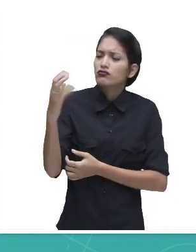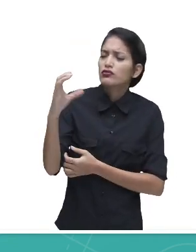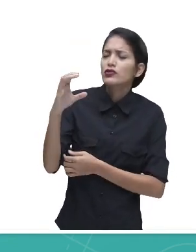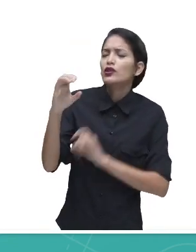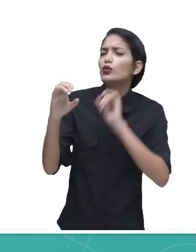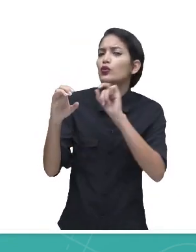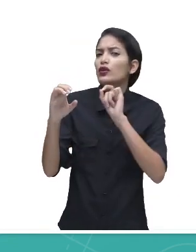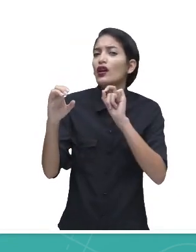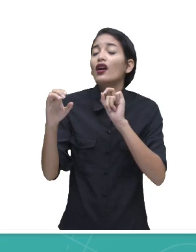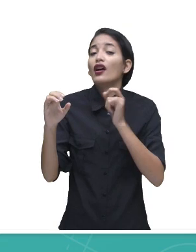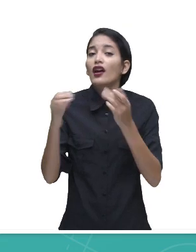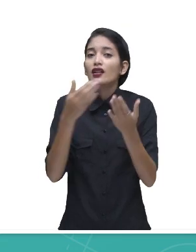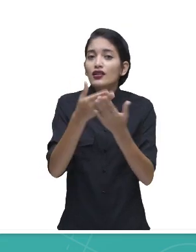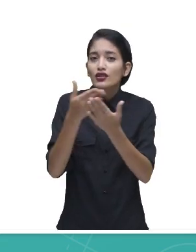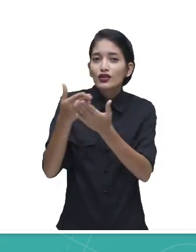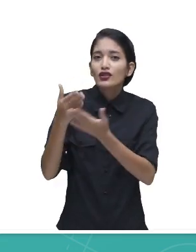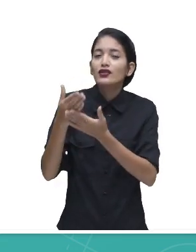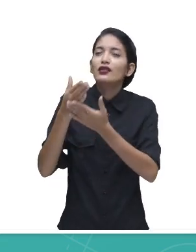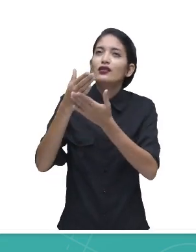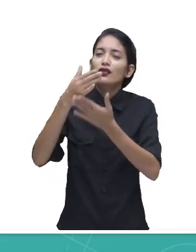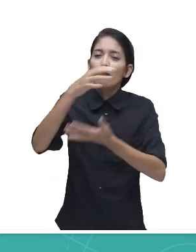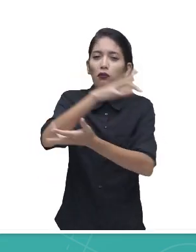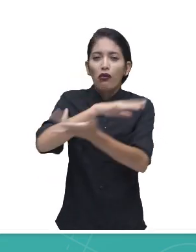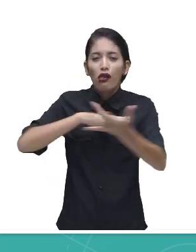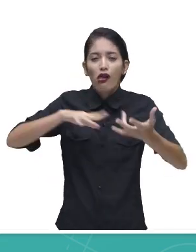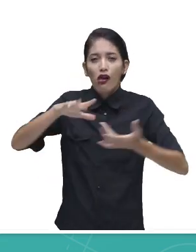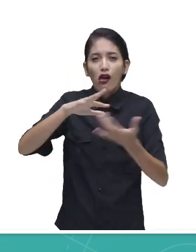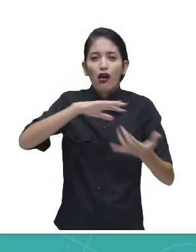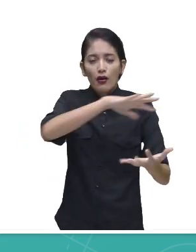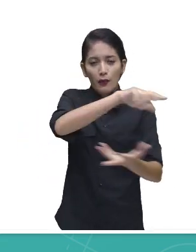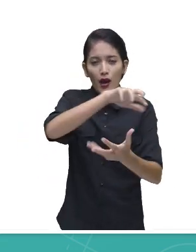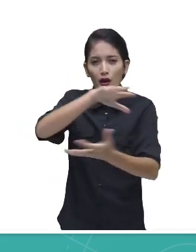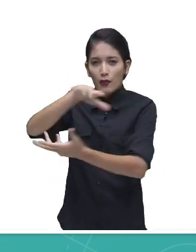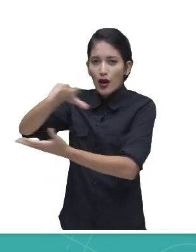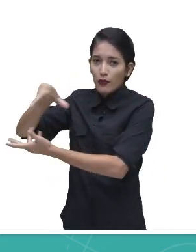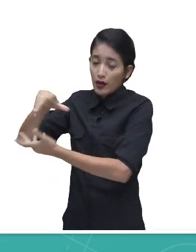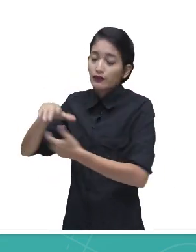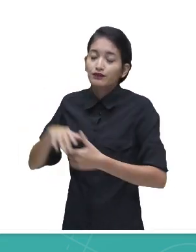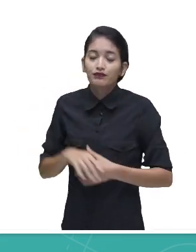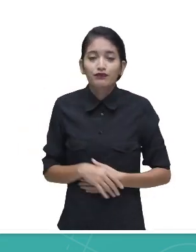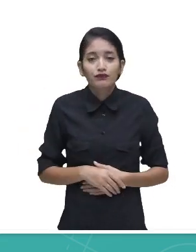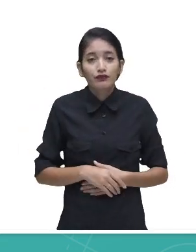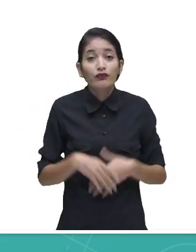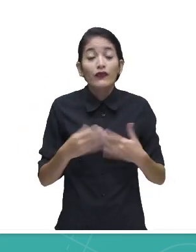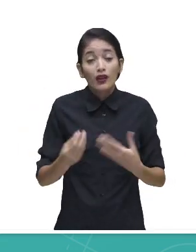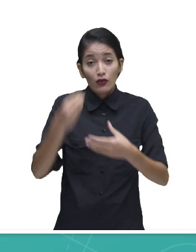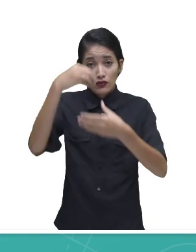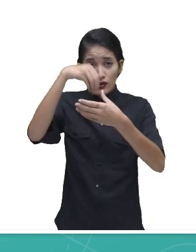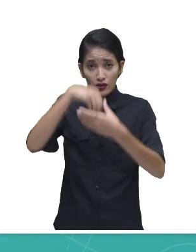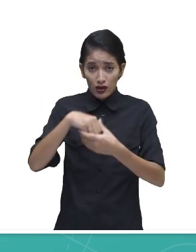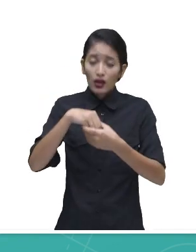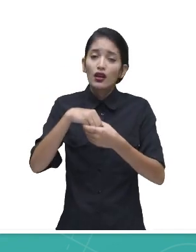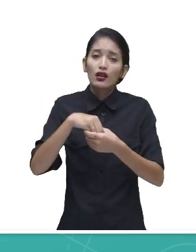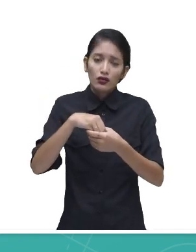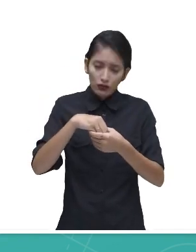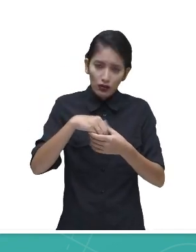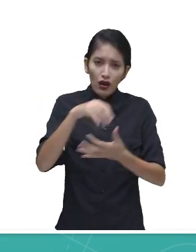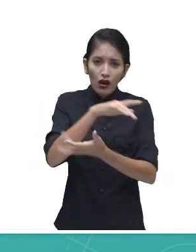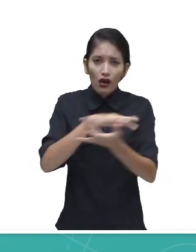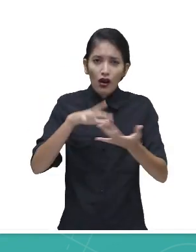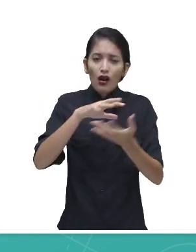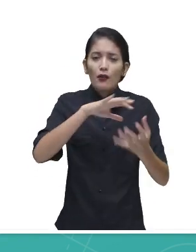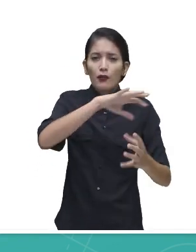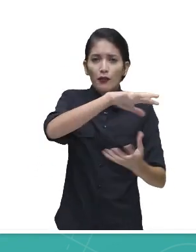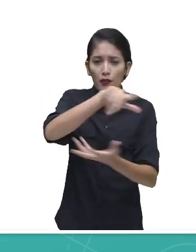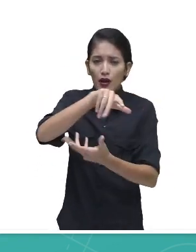estuda os astros, certo? É importante citar que dentro da astronomia existe uma área chamada